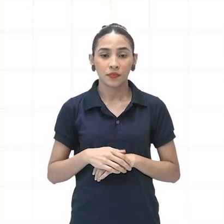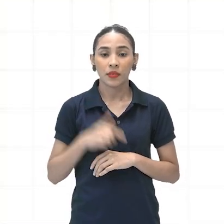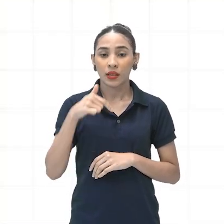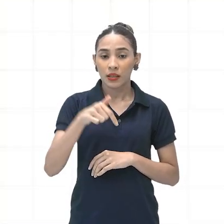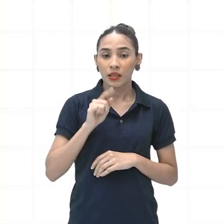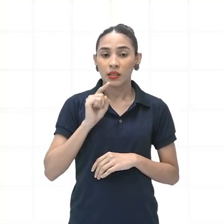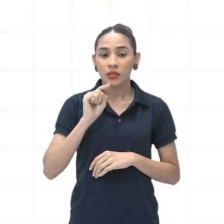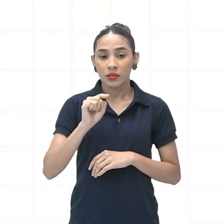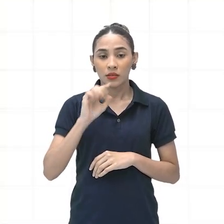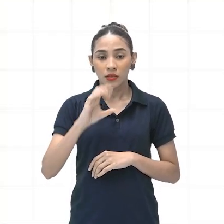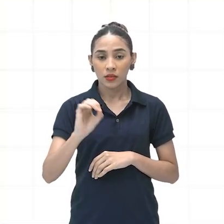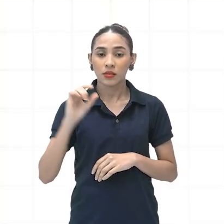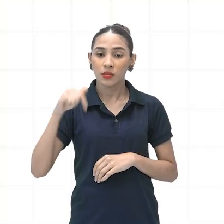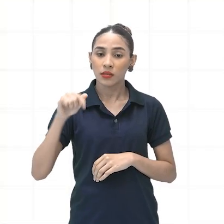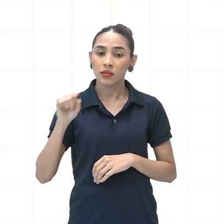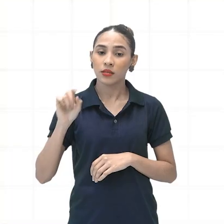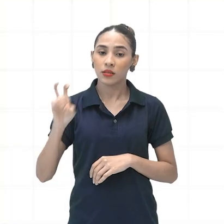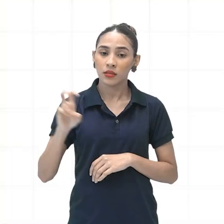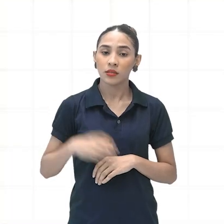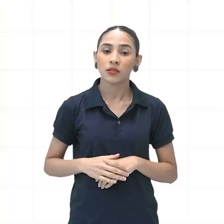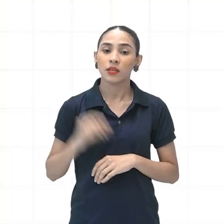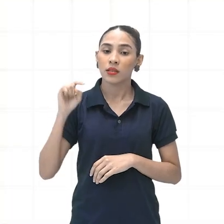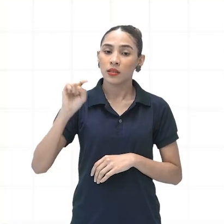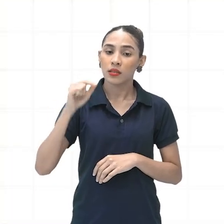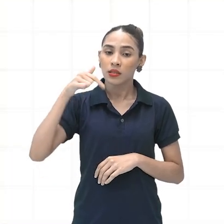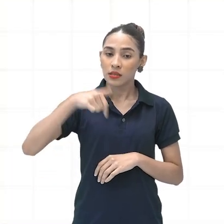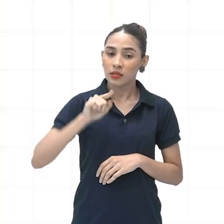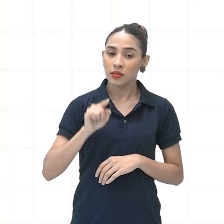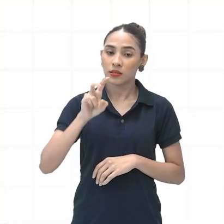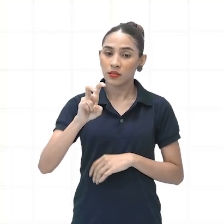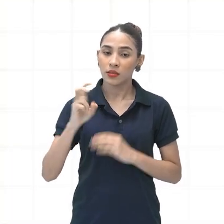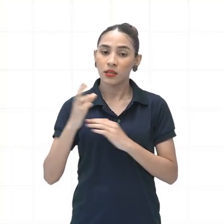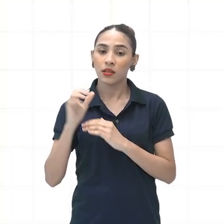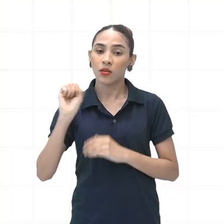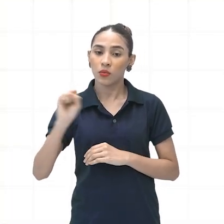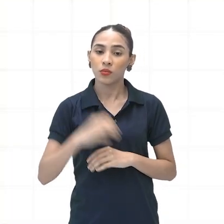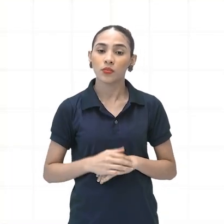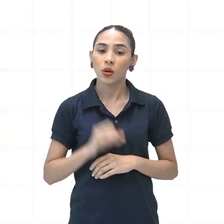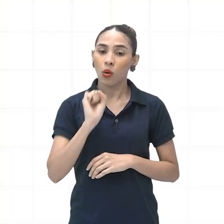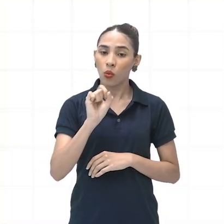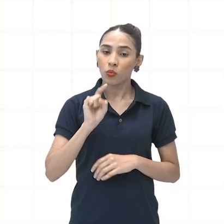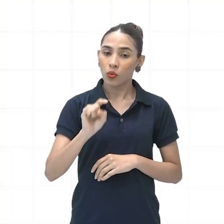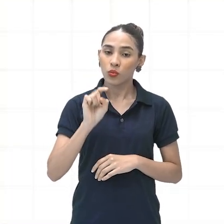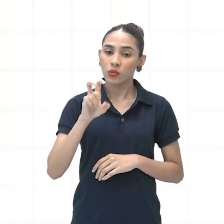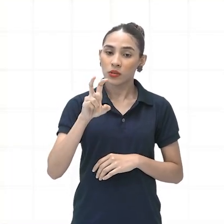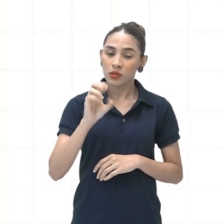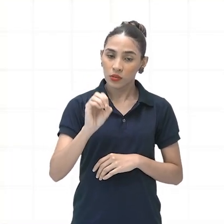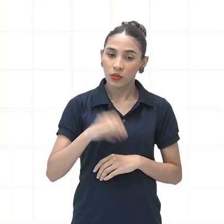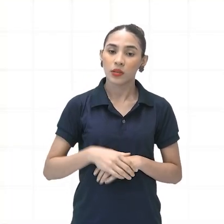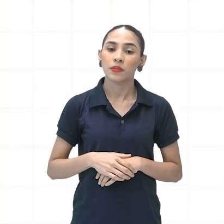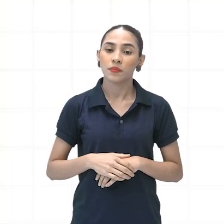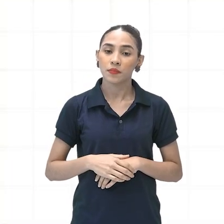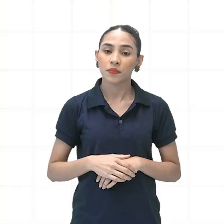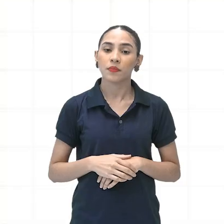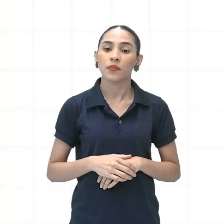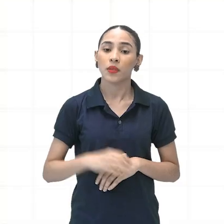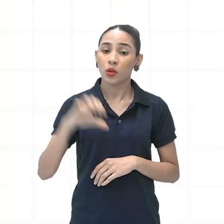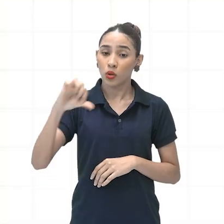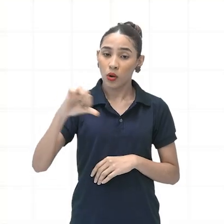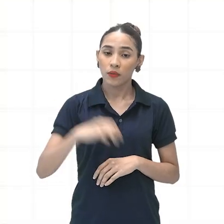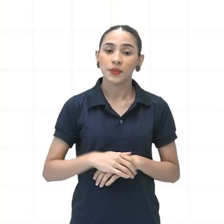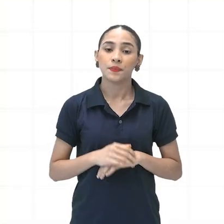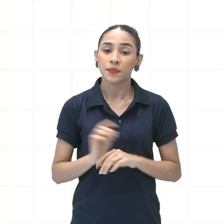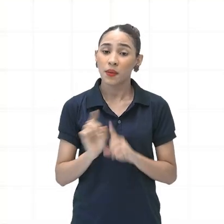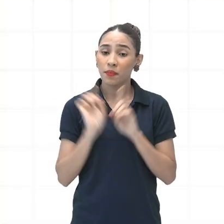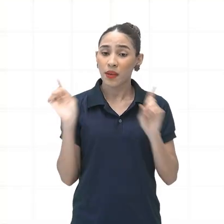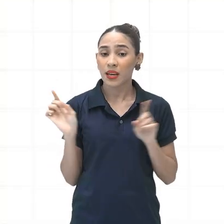a 7,5, de 7,5 a 8, de 8 a 8,50, porque eu estou falando em reais, tá? De 8,50 a 9.